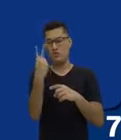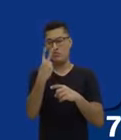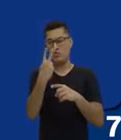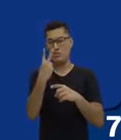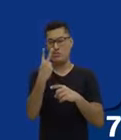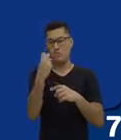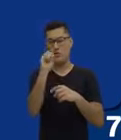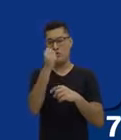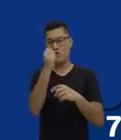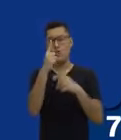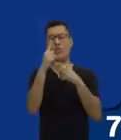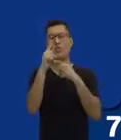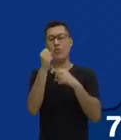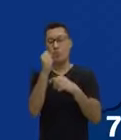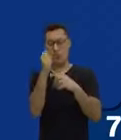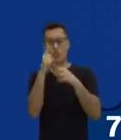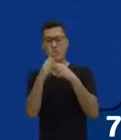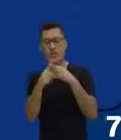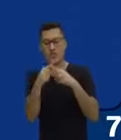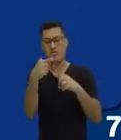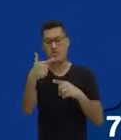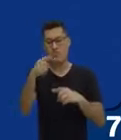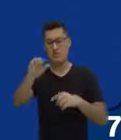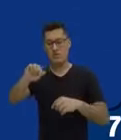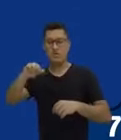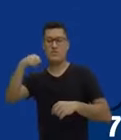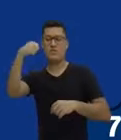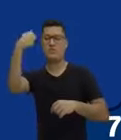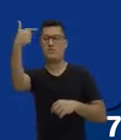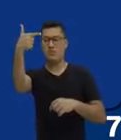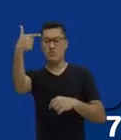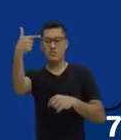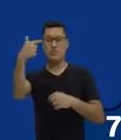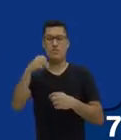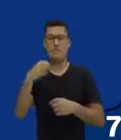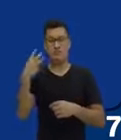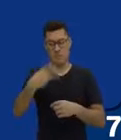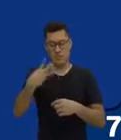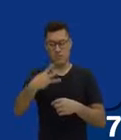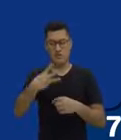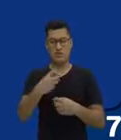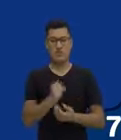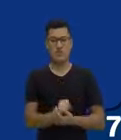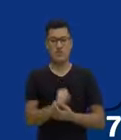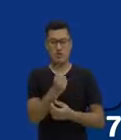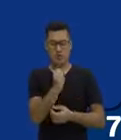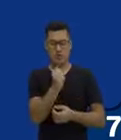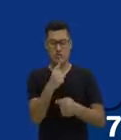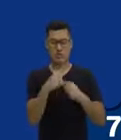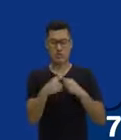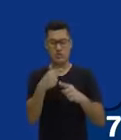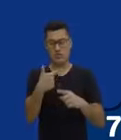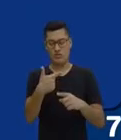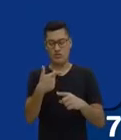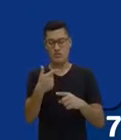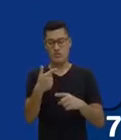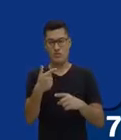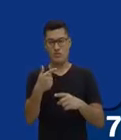né? 2 elevado a 2. O terceiro caso, 8 vezes